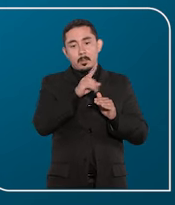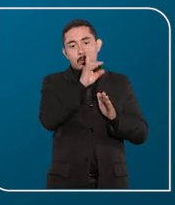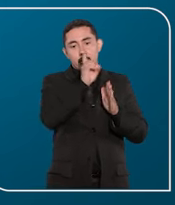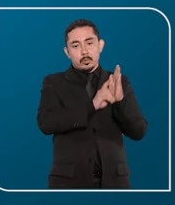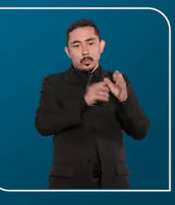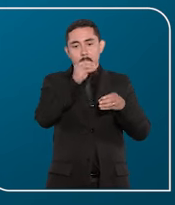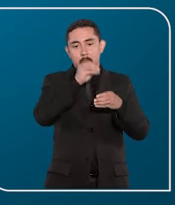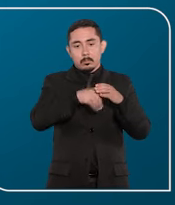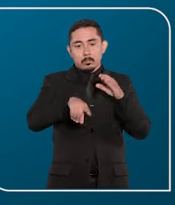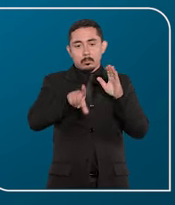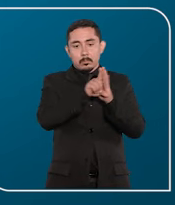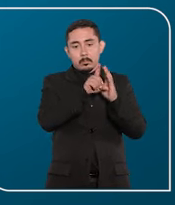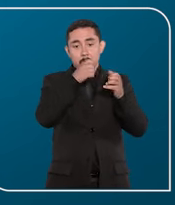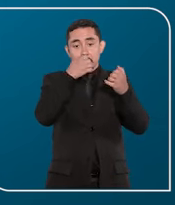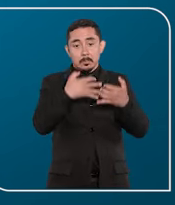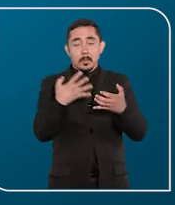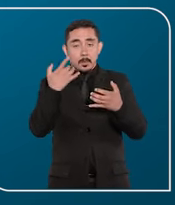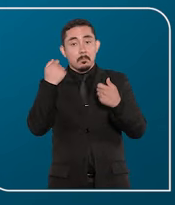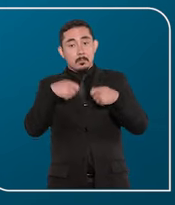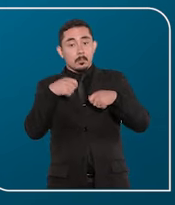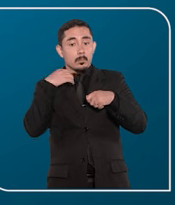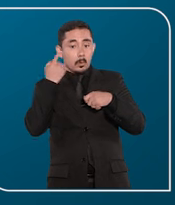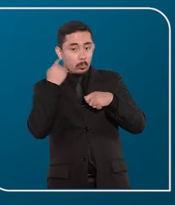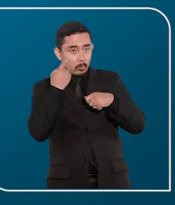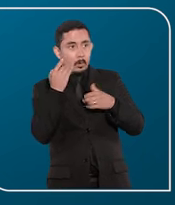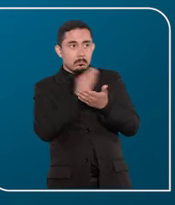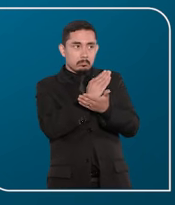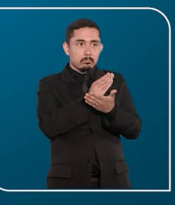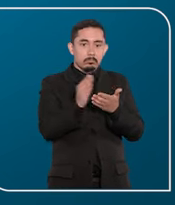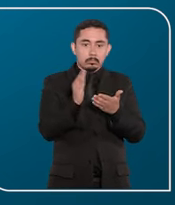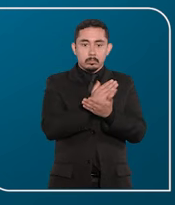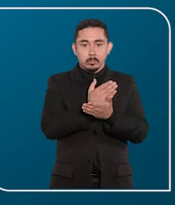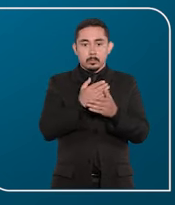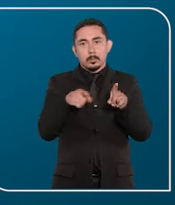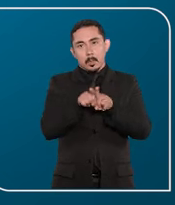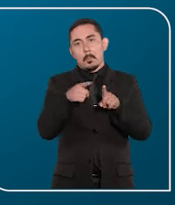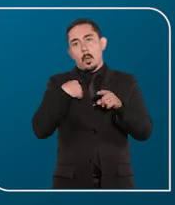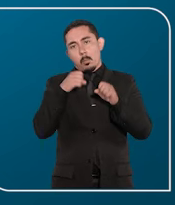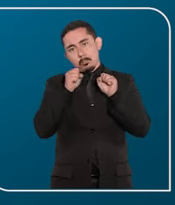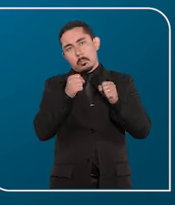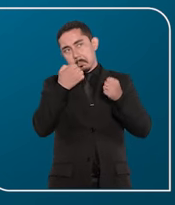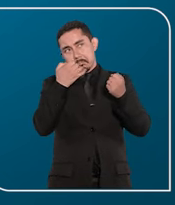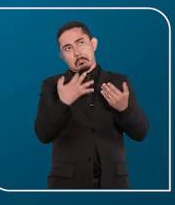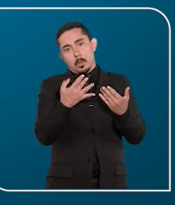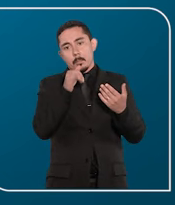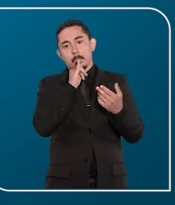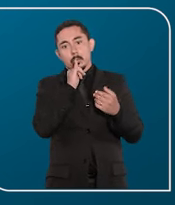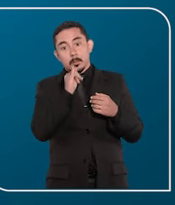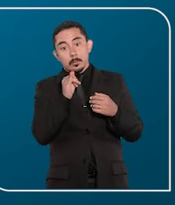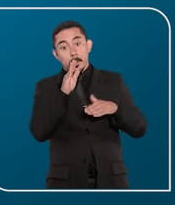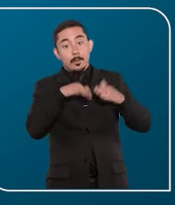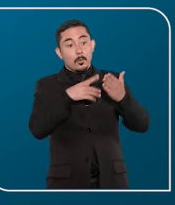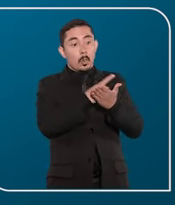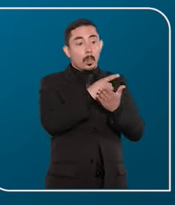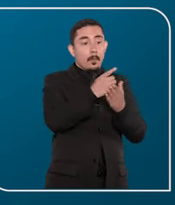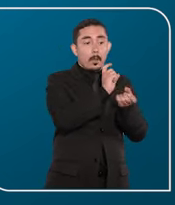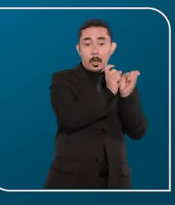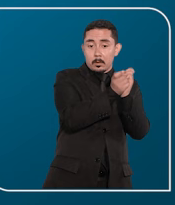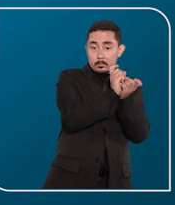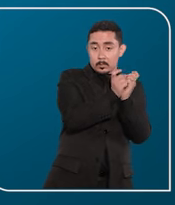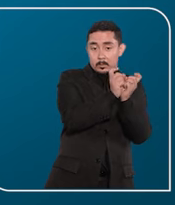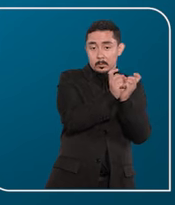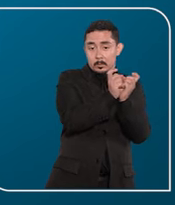facultar a presença do advogado em alguns atos, e aqui eu posso nominar, por exemplo, desde uma defesa administrativa e